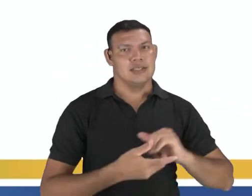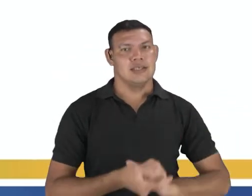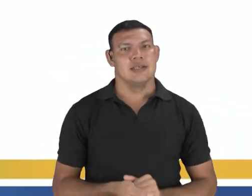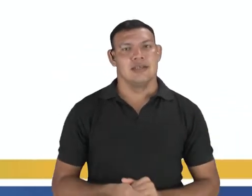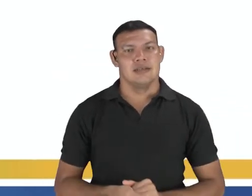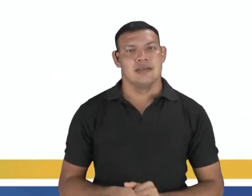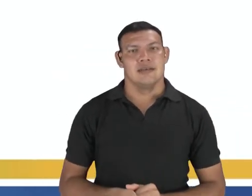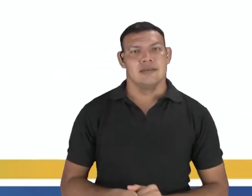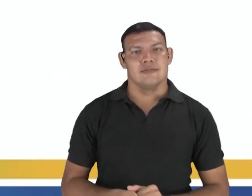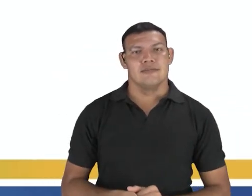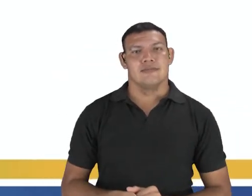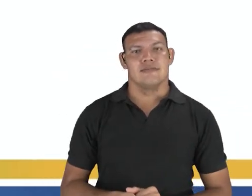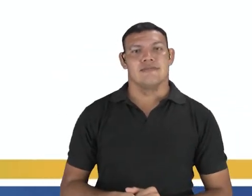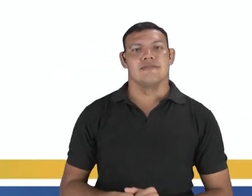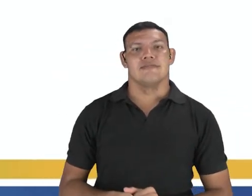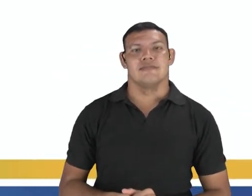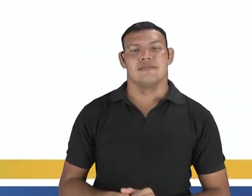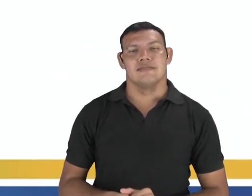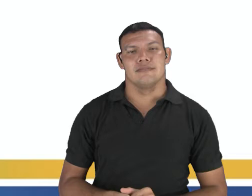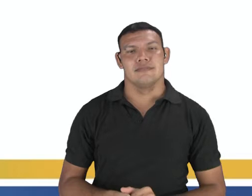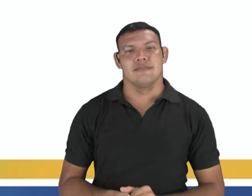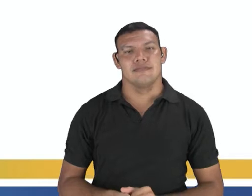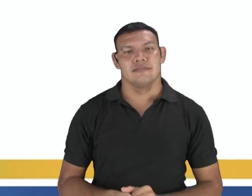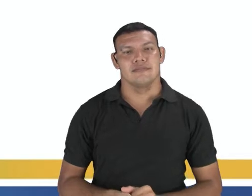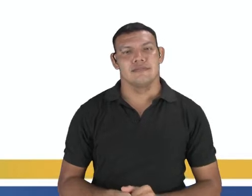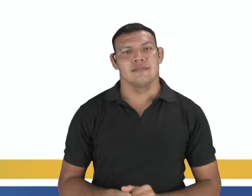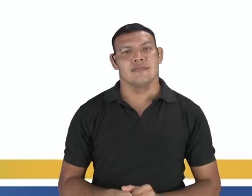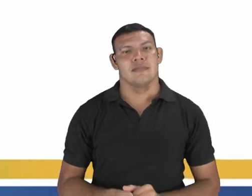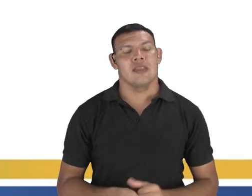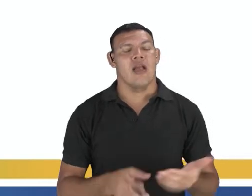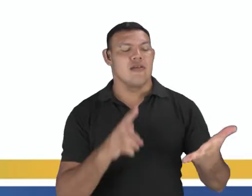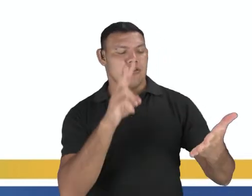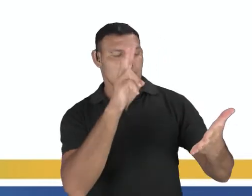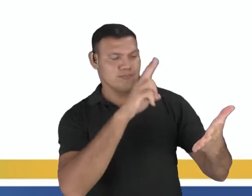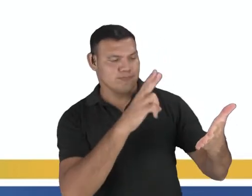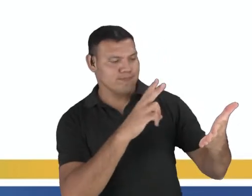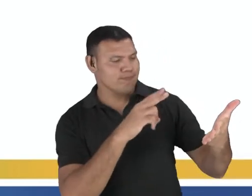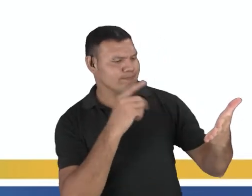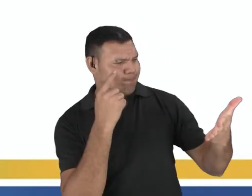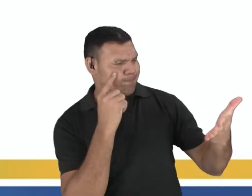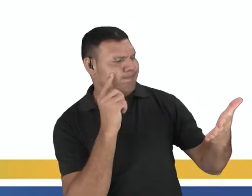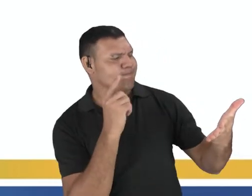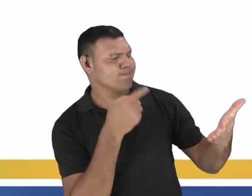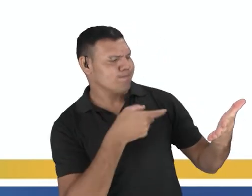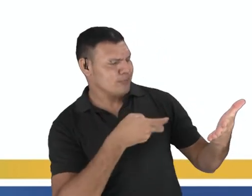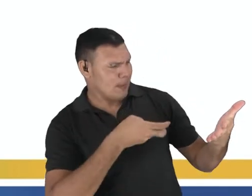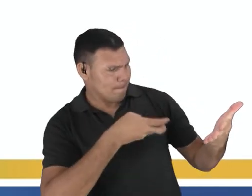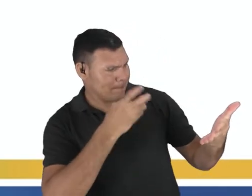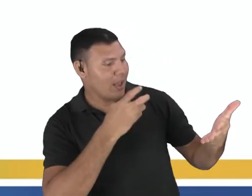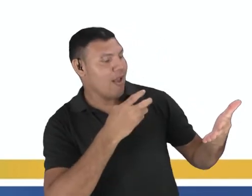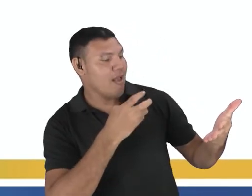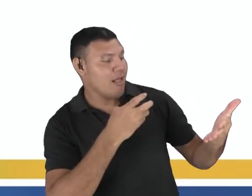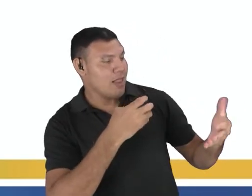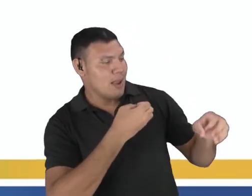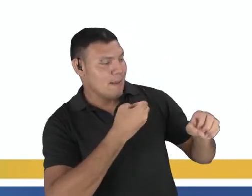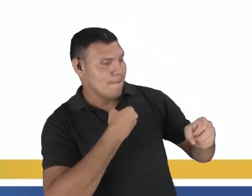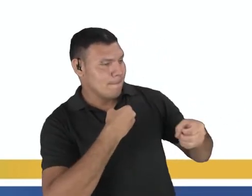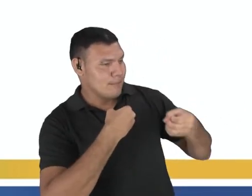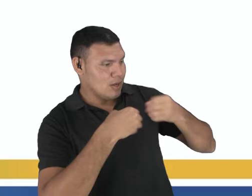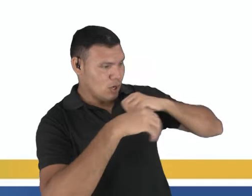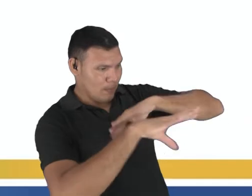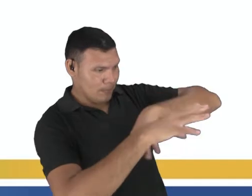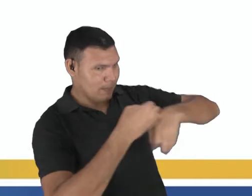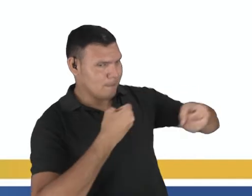situação. E aí, quando o leitor ele se enxerga na situação, ele vai fazer o quê? Ele vai querer continuar a leitura. Então, ter